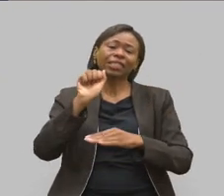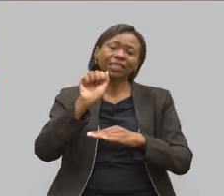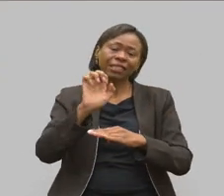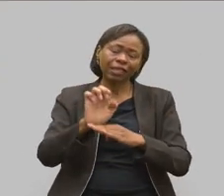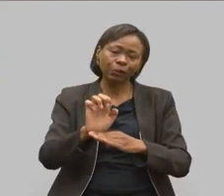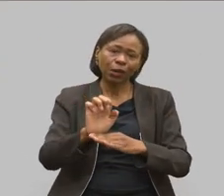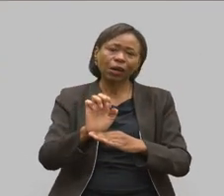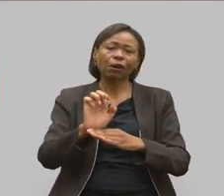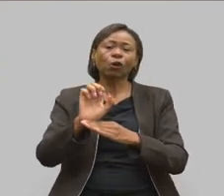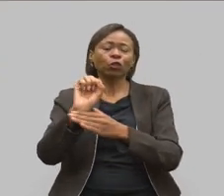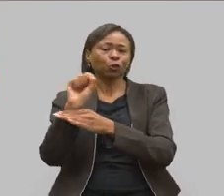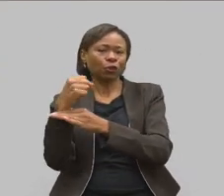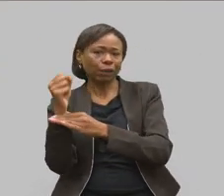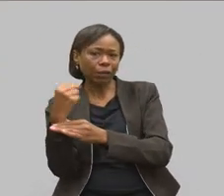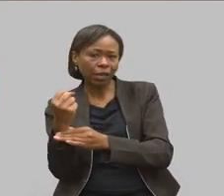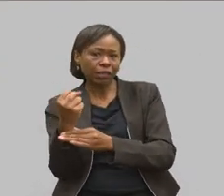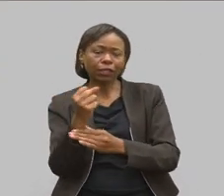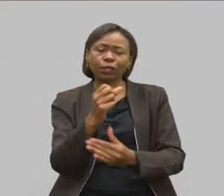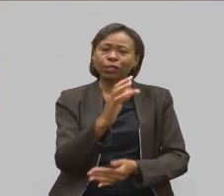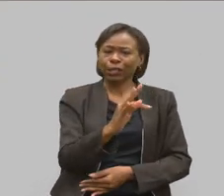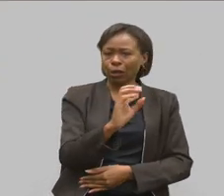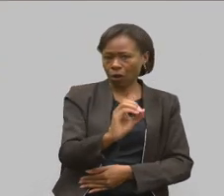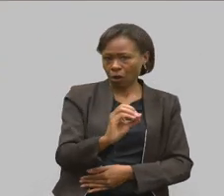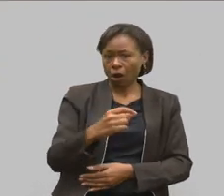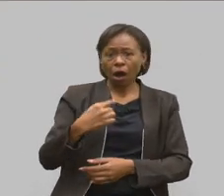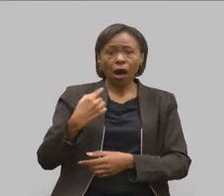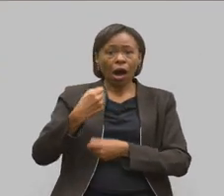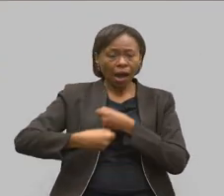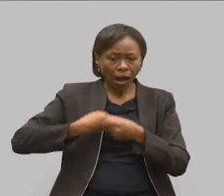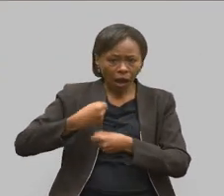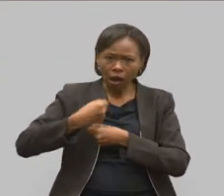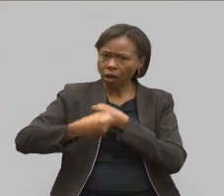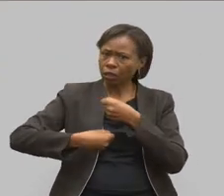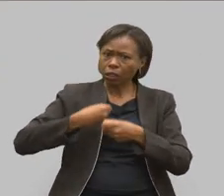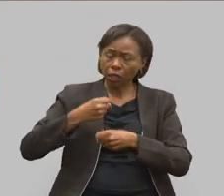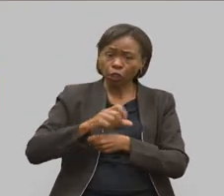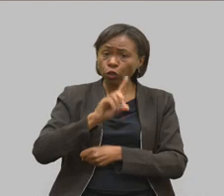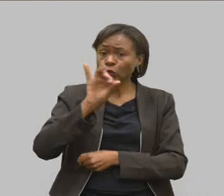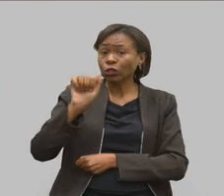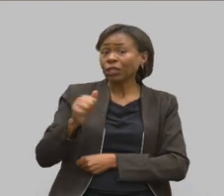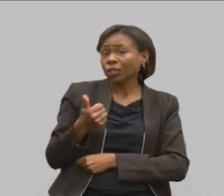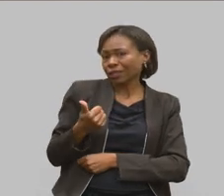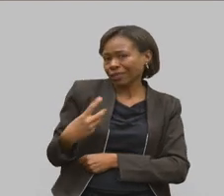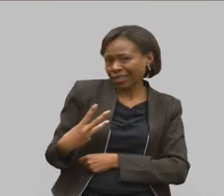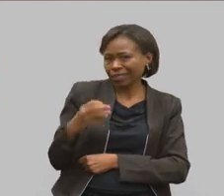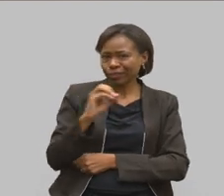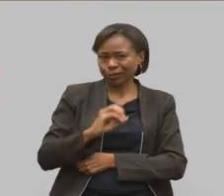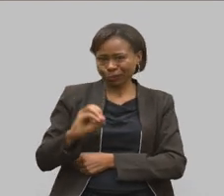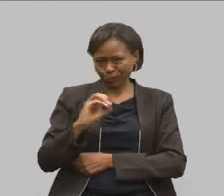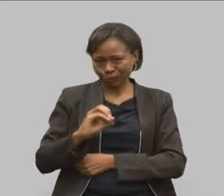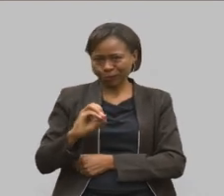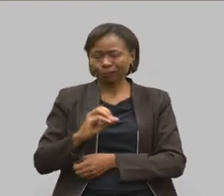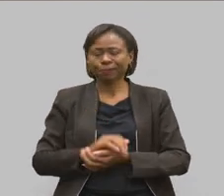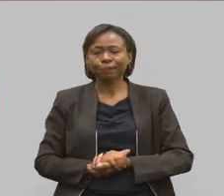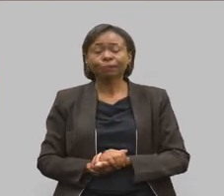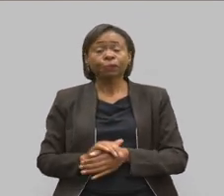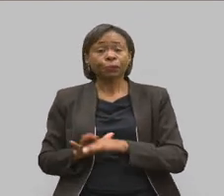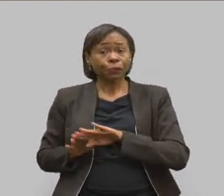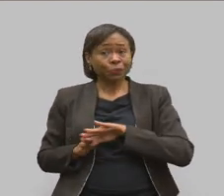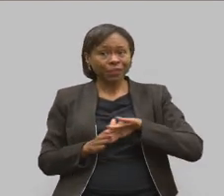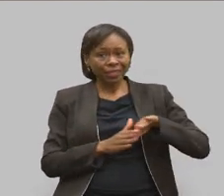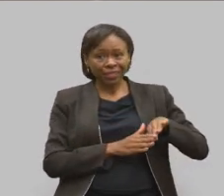ocupacional a cada ano todo dia 13 de outubro e passo agora a